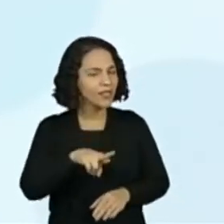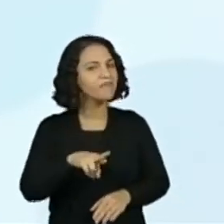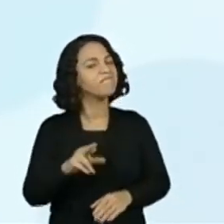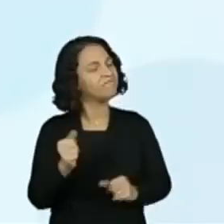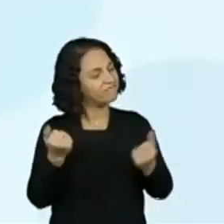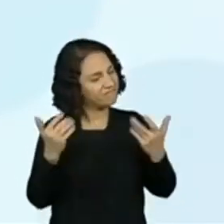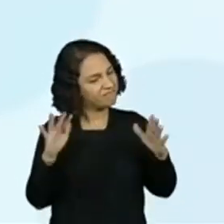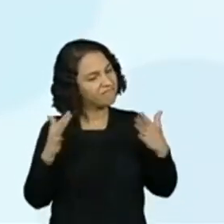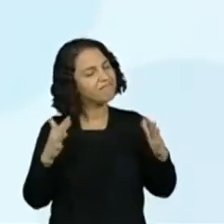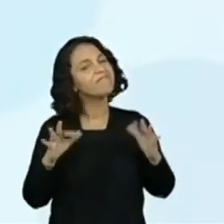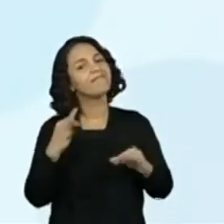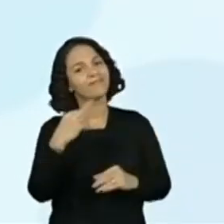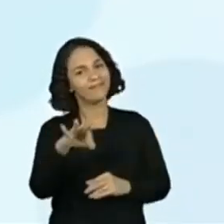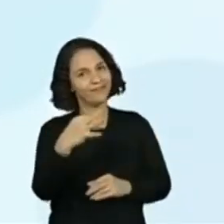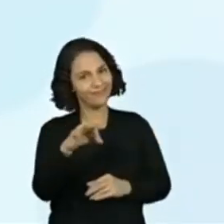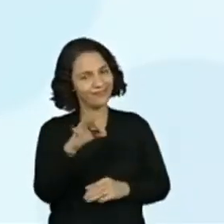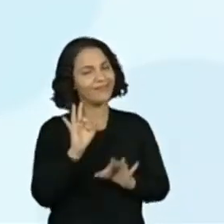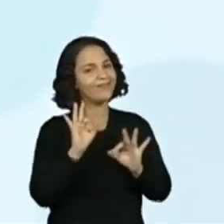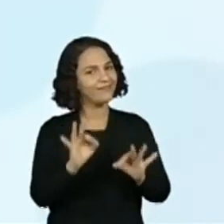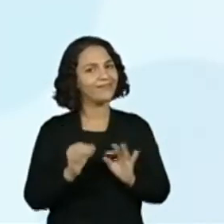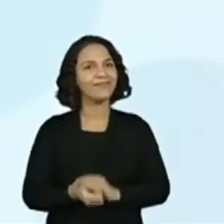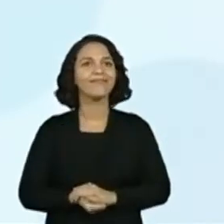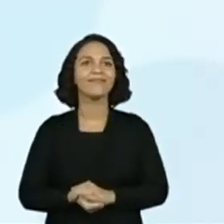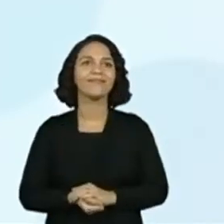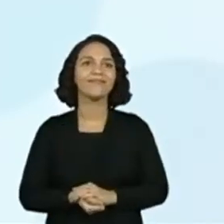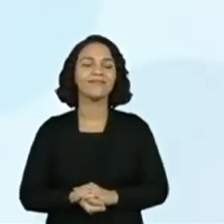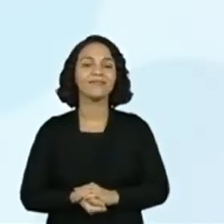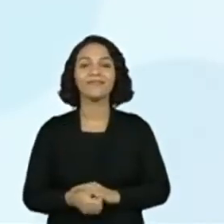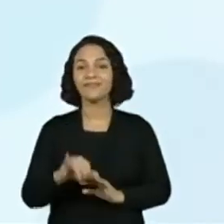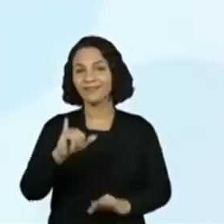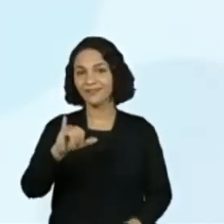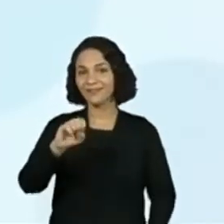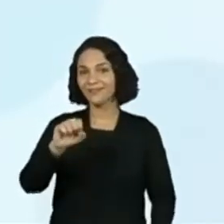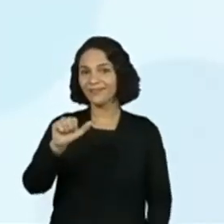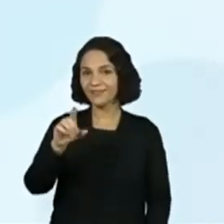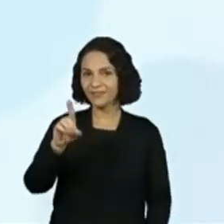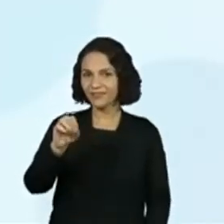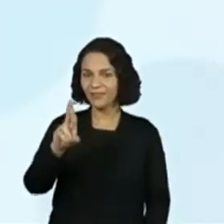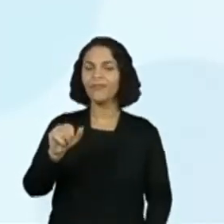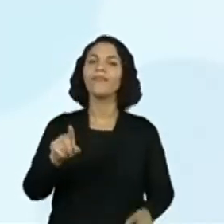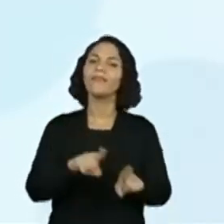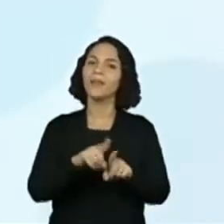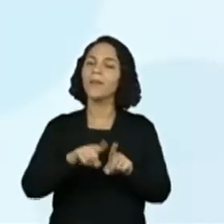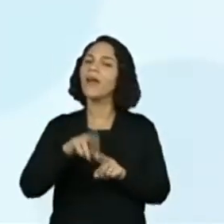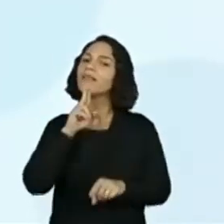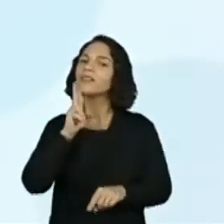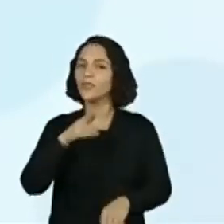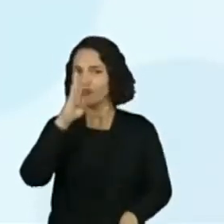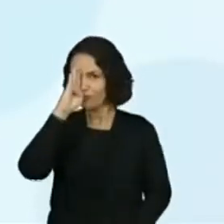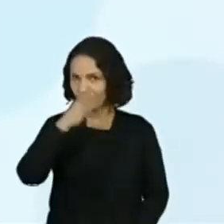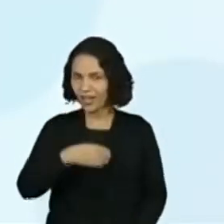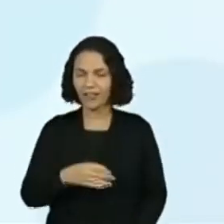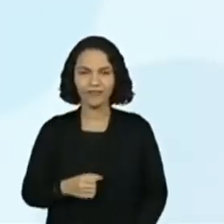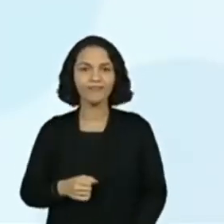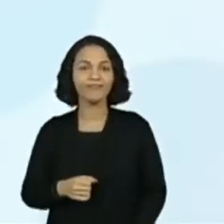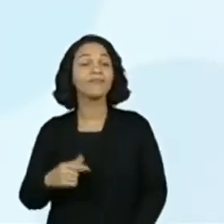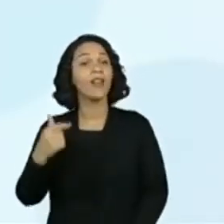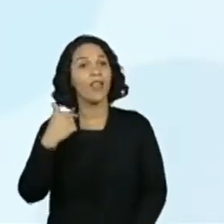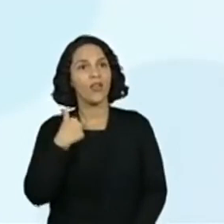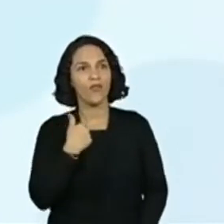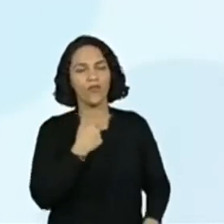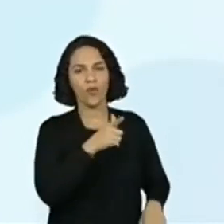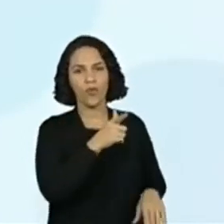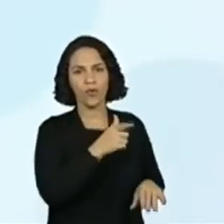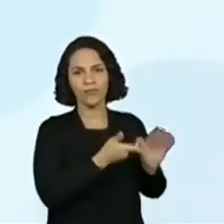bom, uma das possibilidades é essa mesmo. A Isadora também já colocando direto o resultado. Então, eu vou desenhar as fileiras